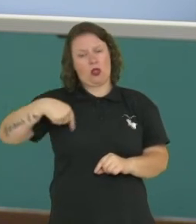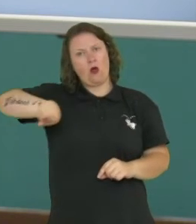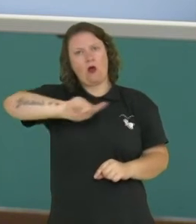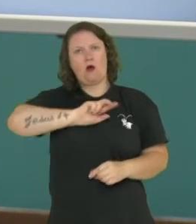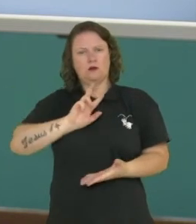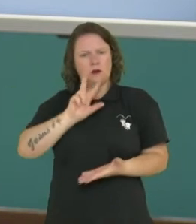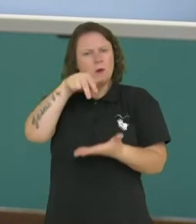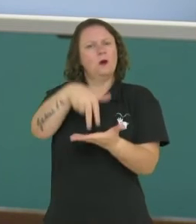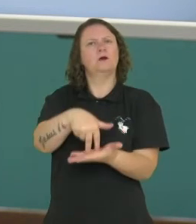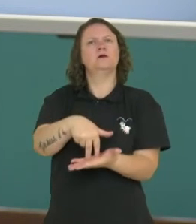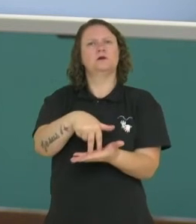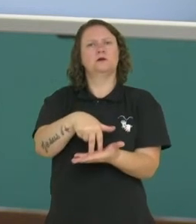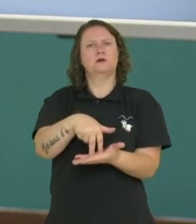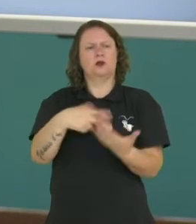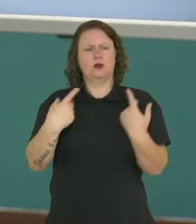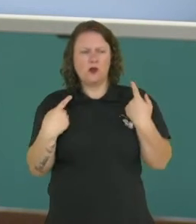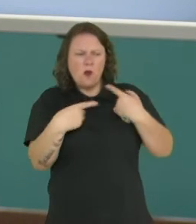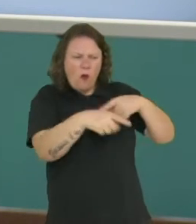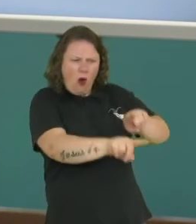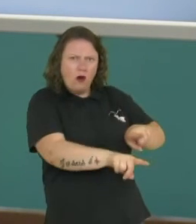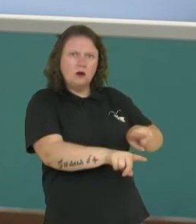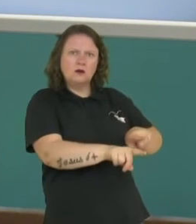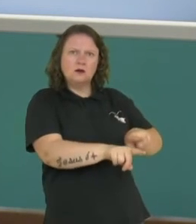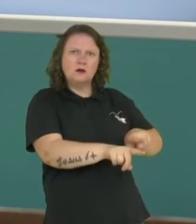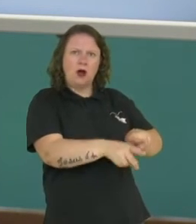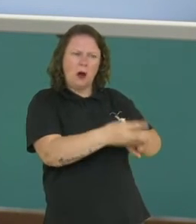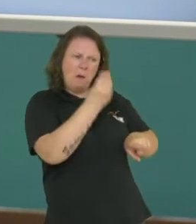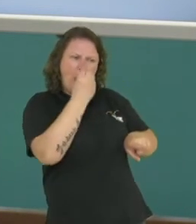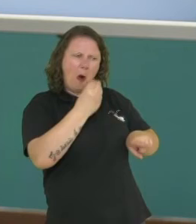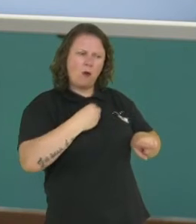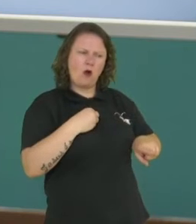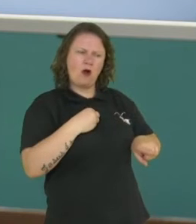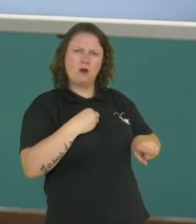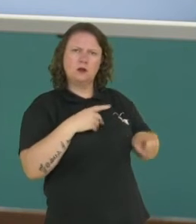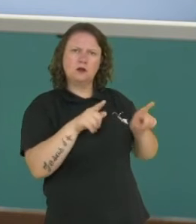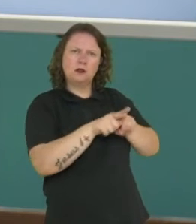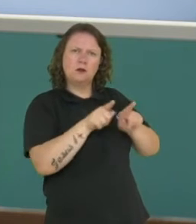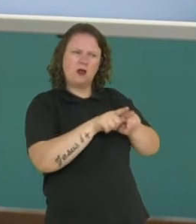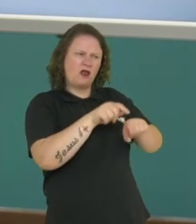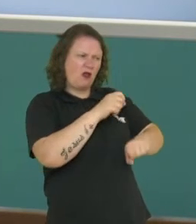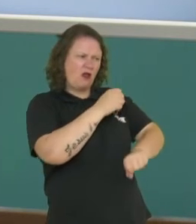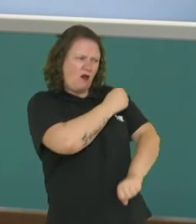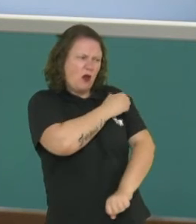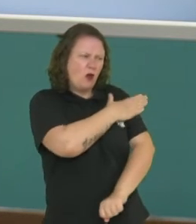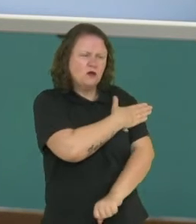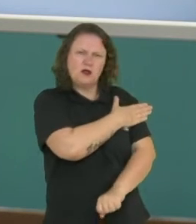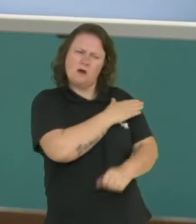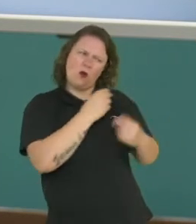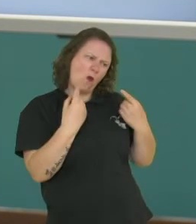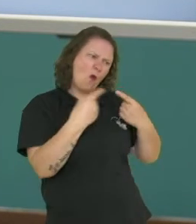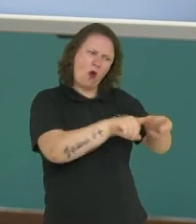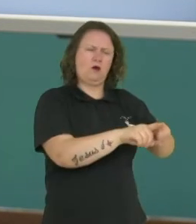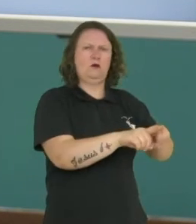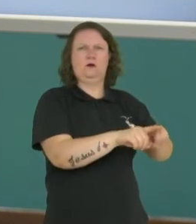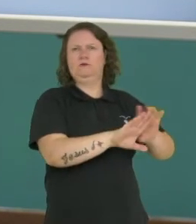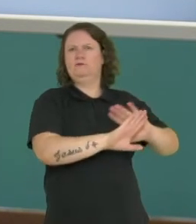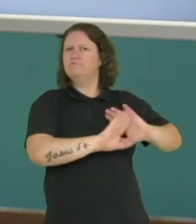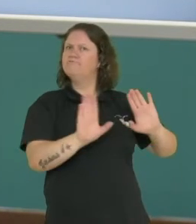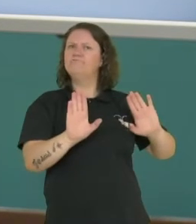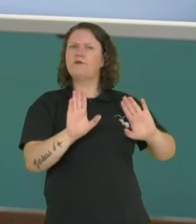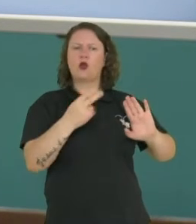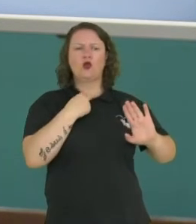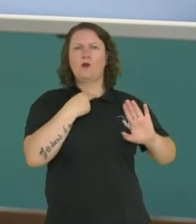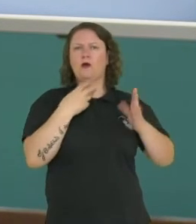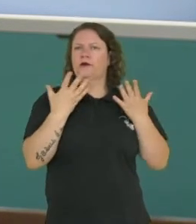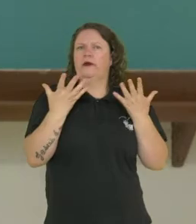ir contra qualquer tipo de discriminação, além da discriminação racial aí, né, tem outros tipos também de discriminação. Até